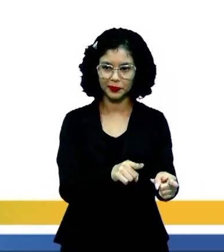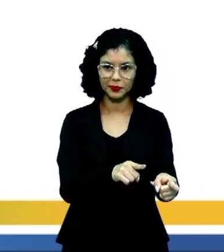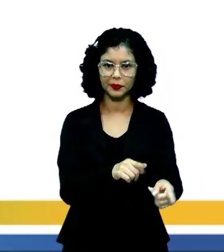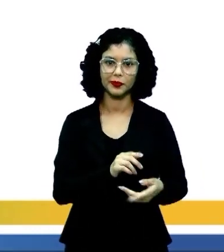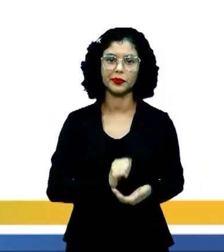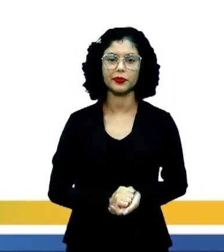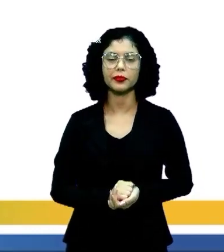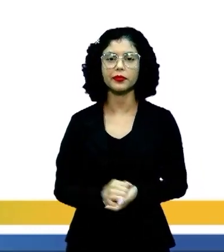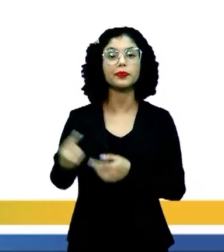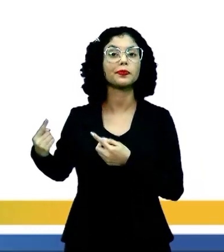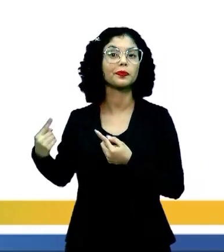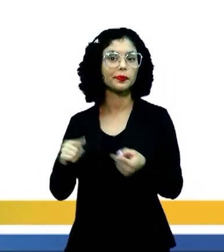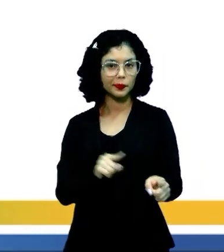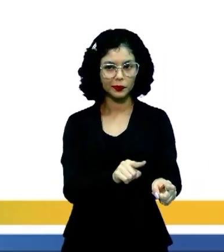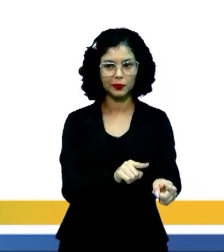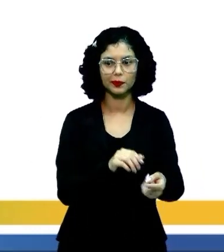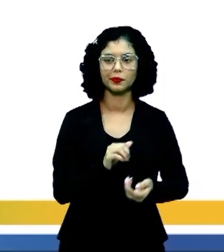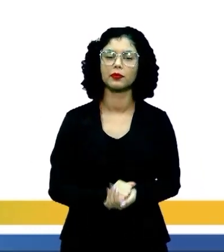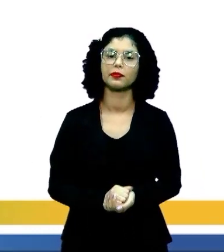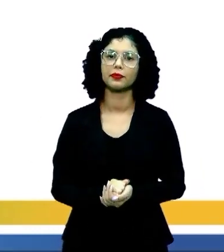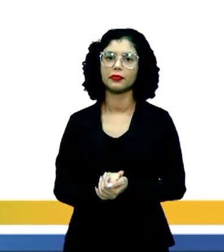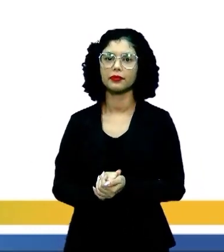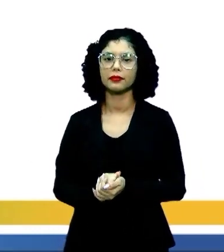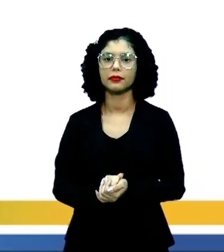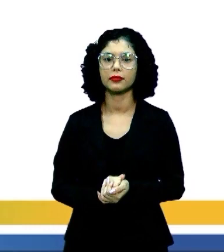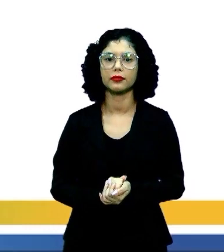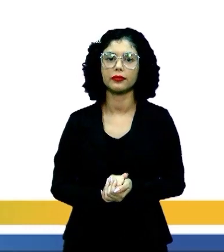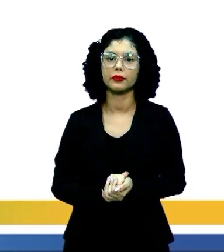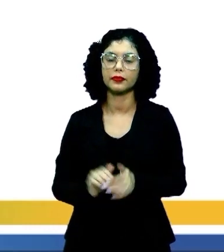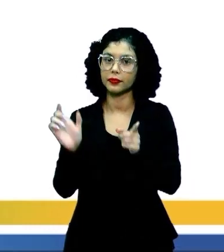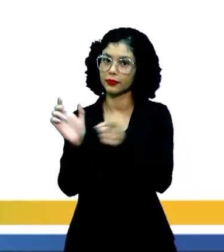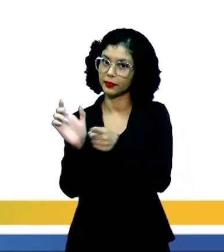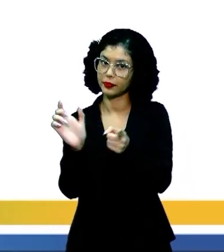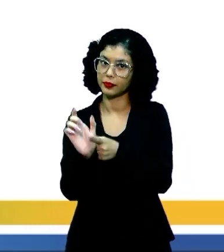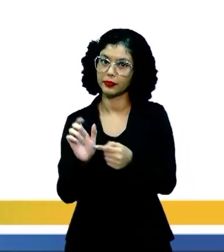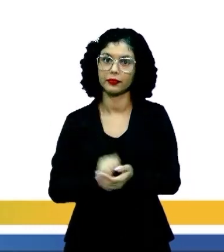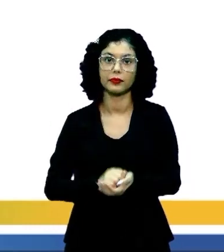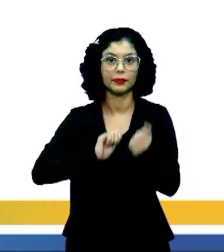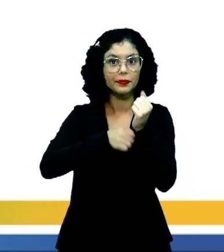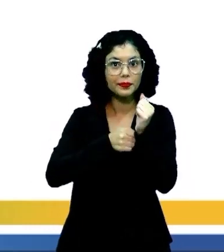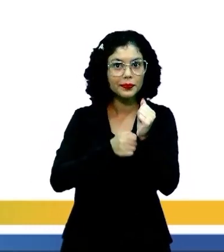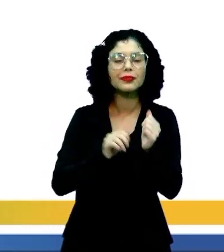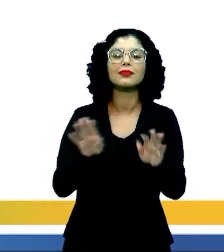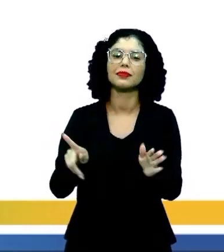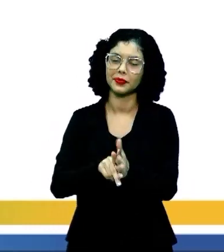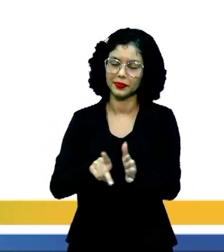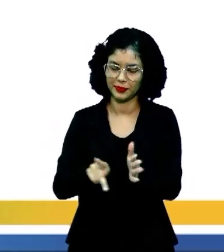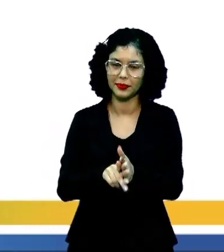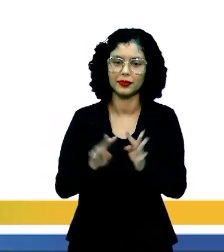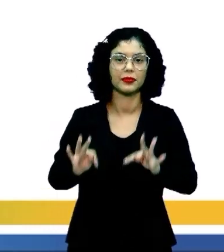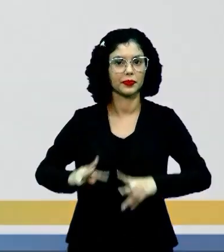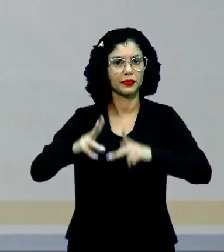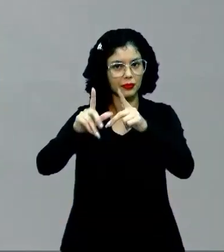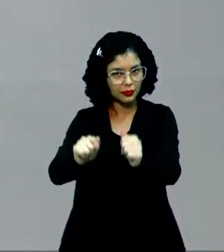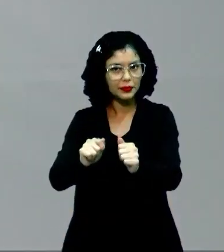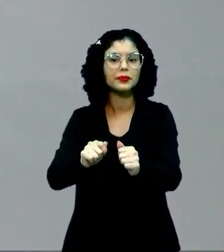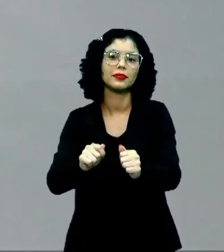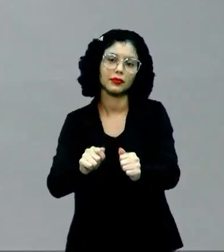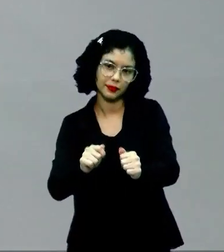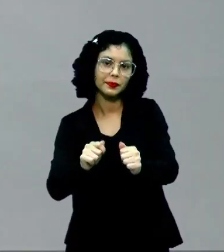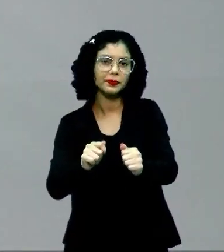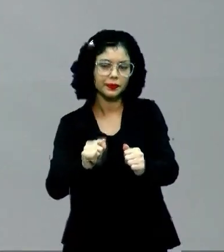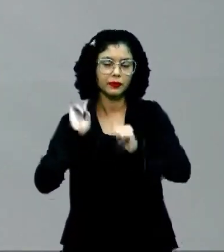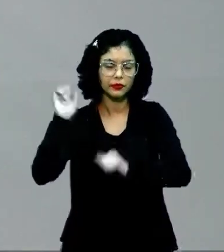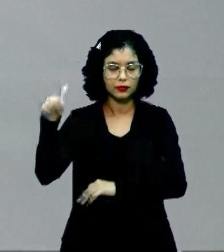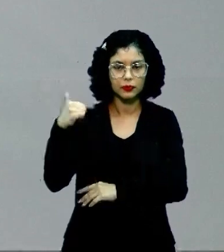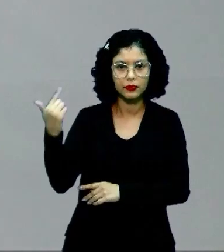desafios, né? Desafios é a palavra-chave aí. Todas